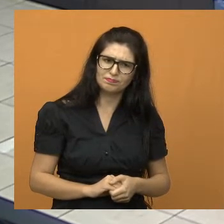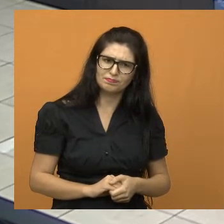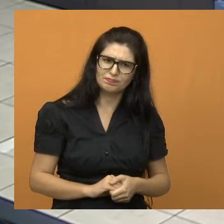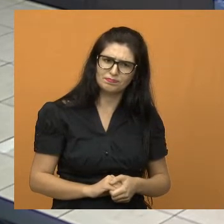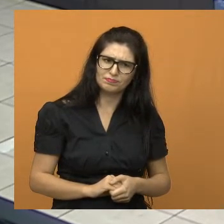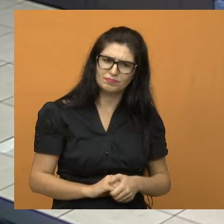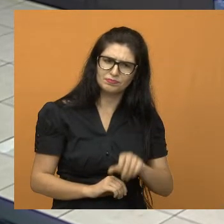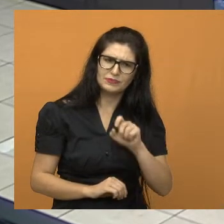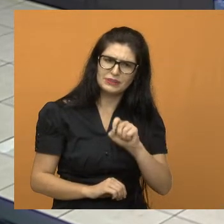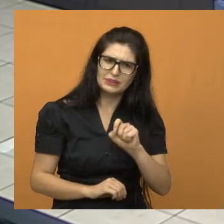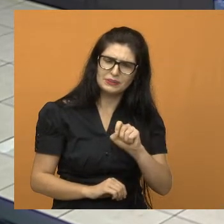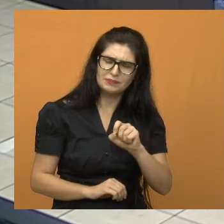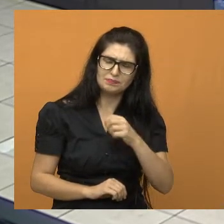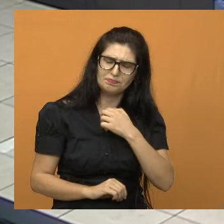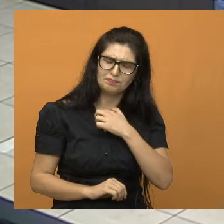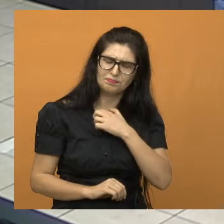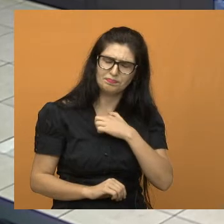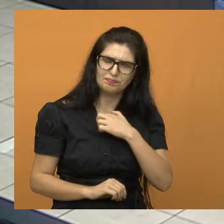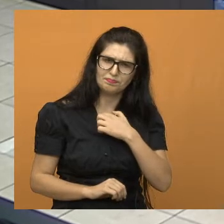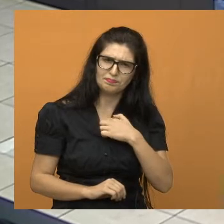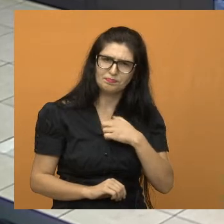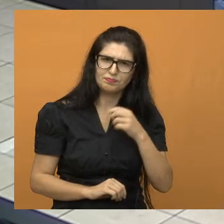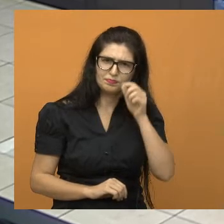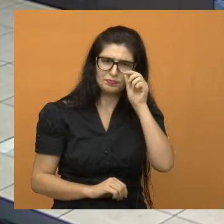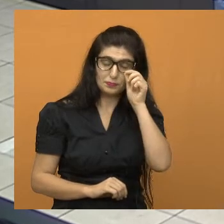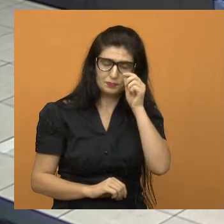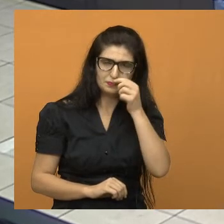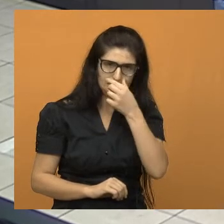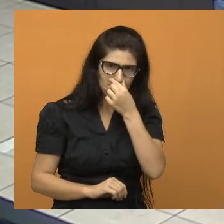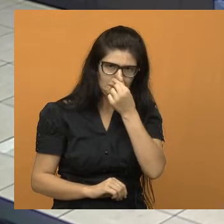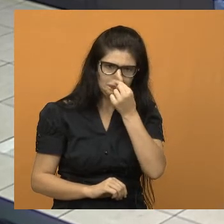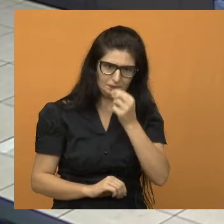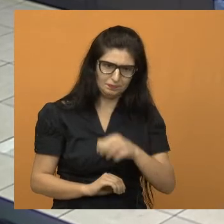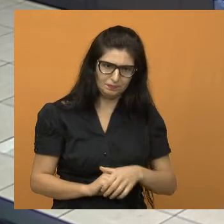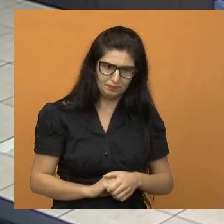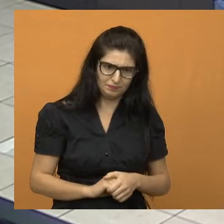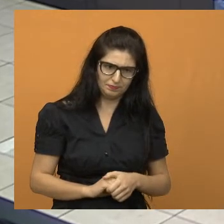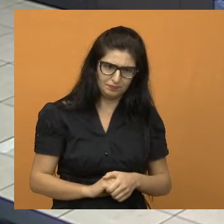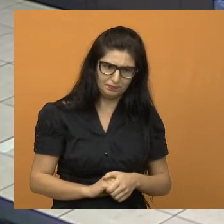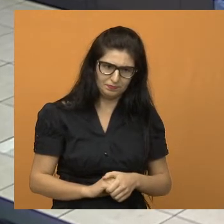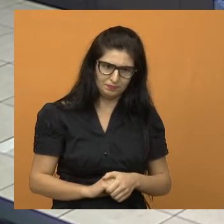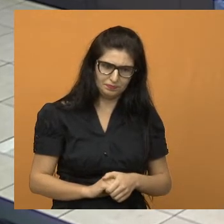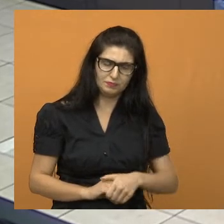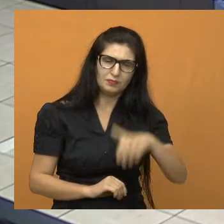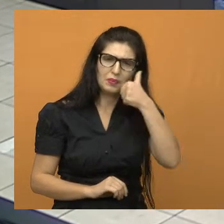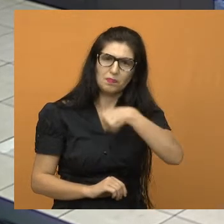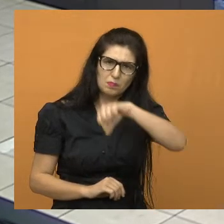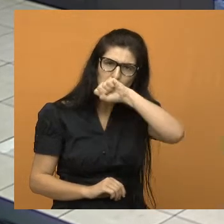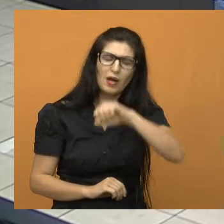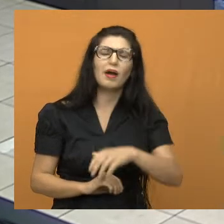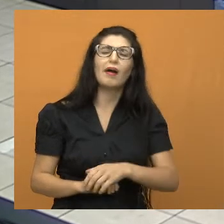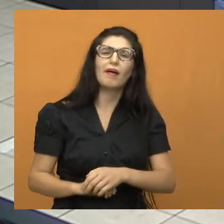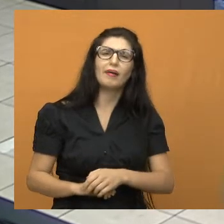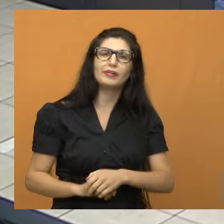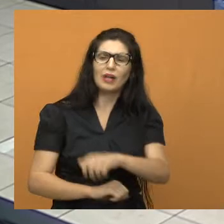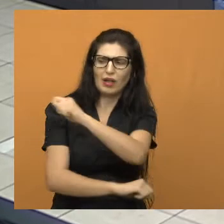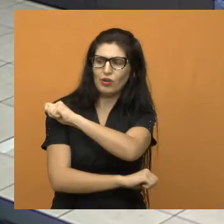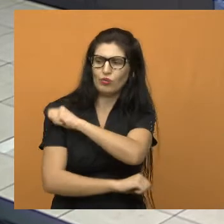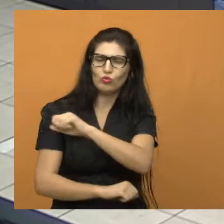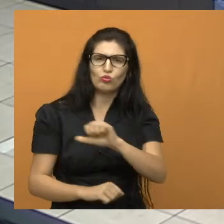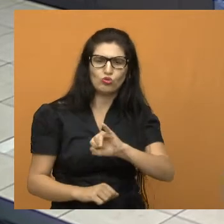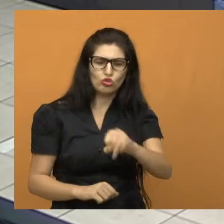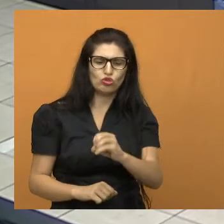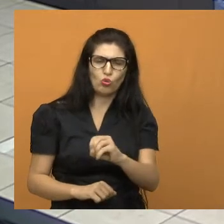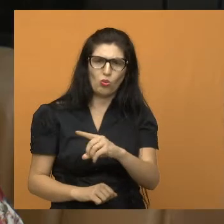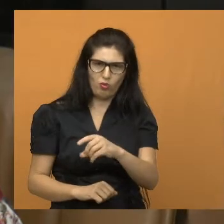início, e é com relação eu sou a mãe de um dos meninos que falaram, do João Caetano,